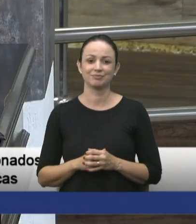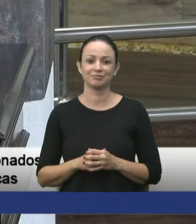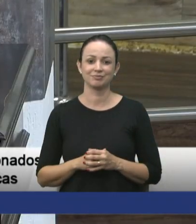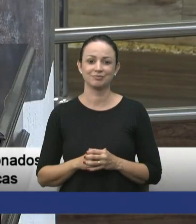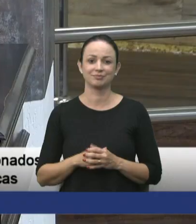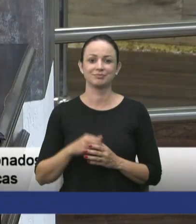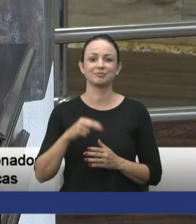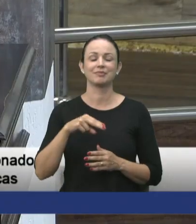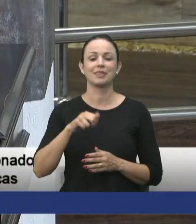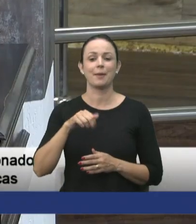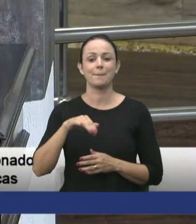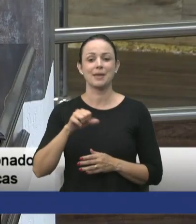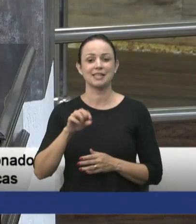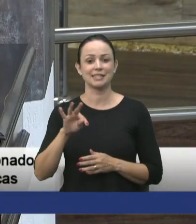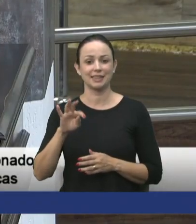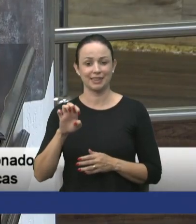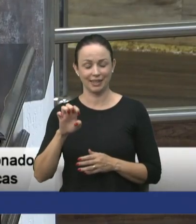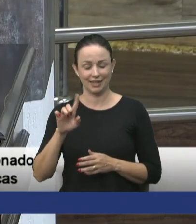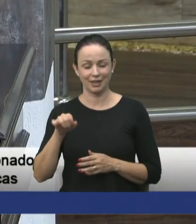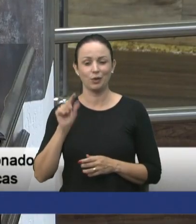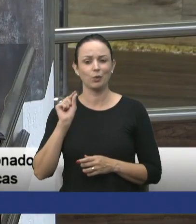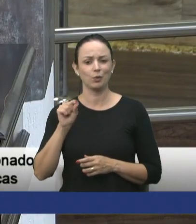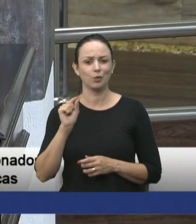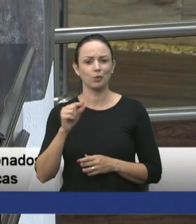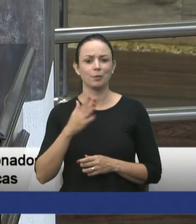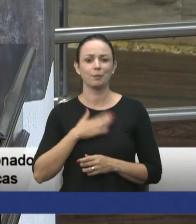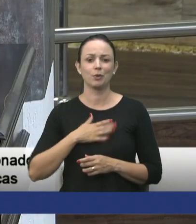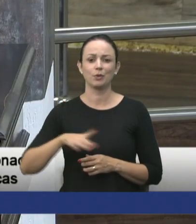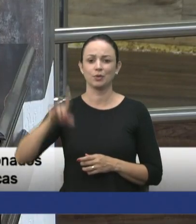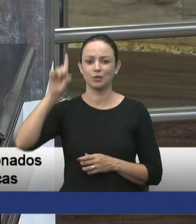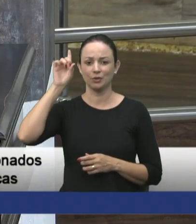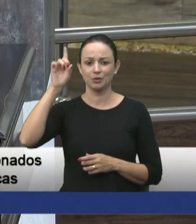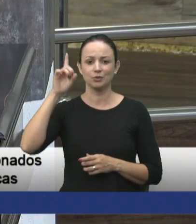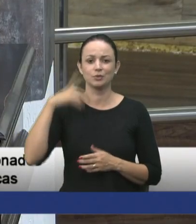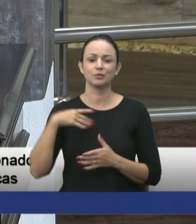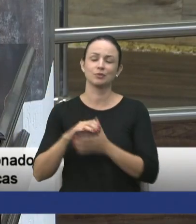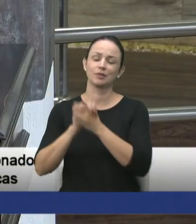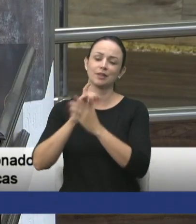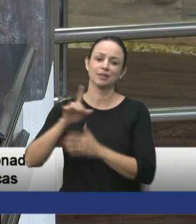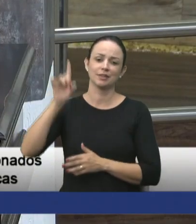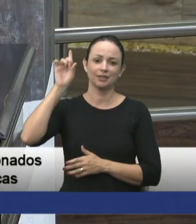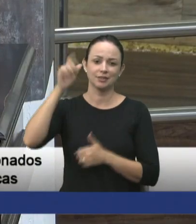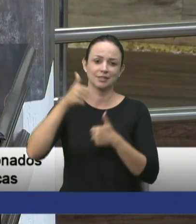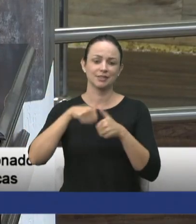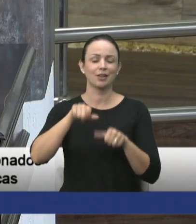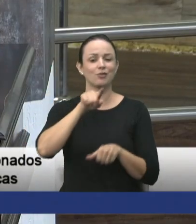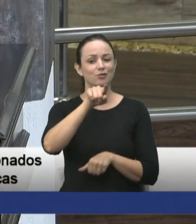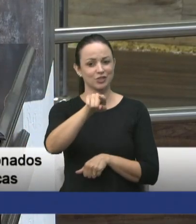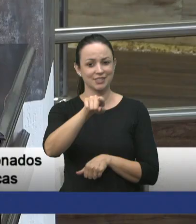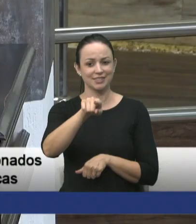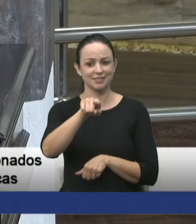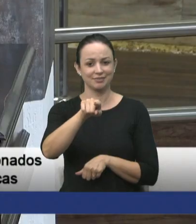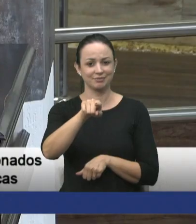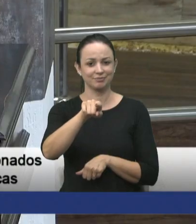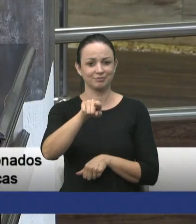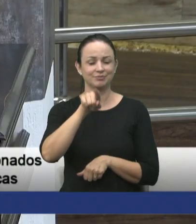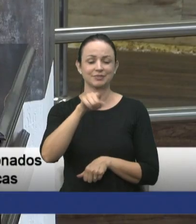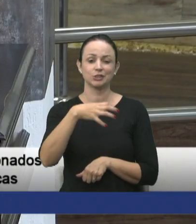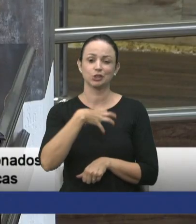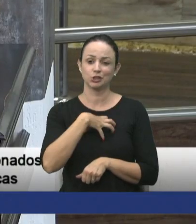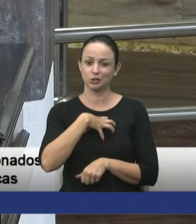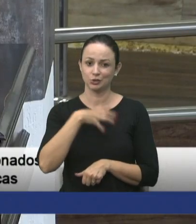Namastê. Namastê é o meu Deus, saúdo Deus que está em você. Dessa